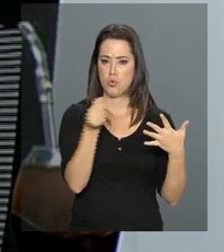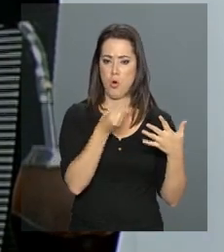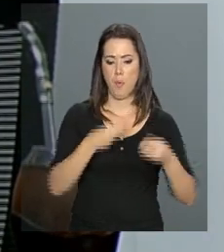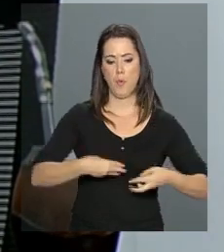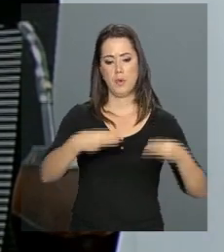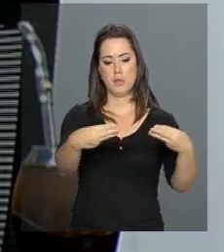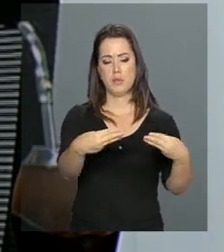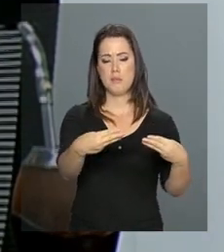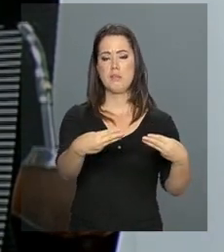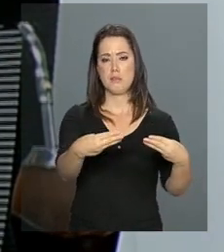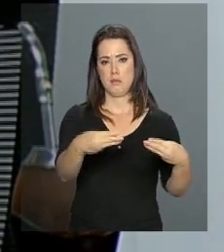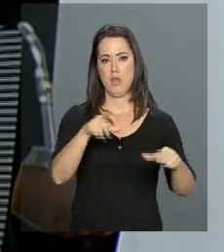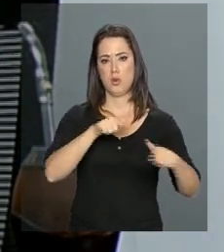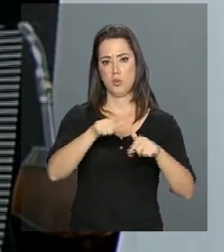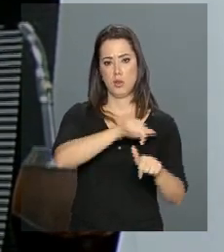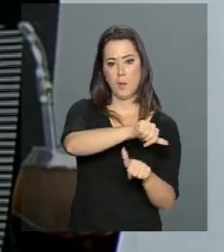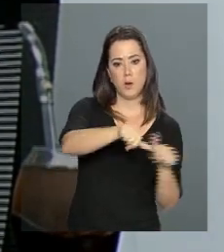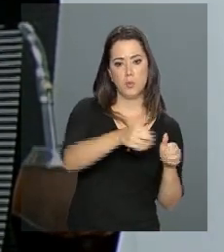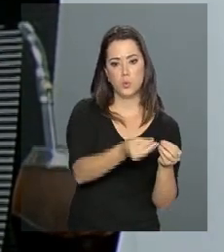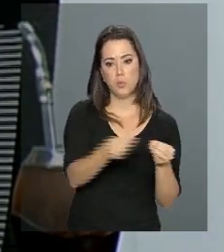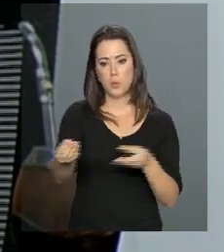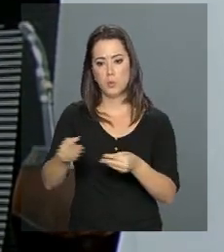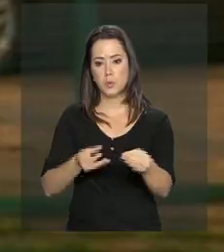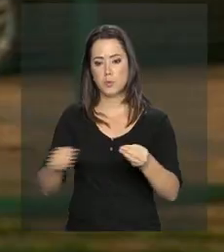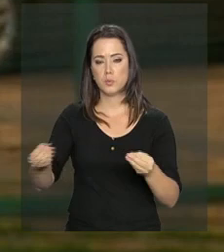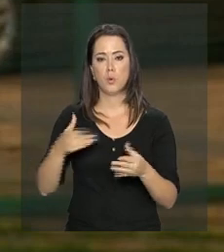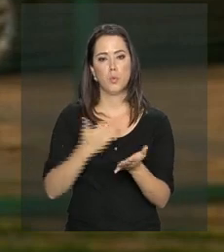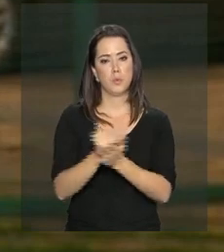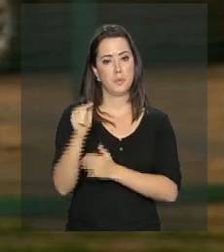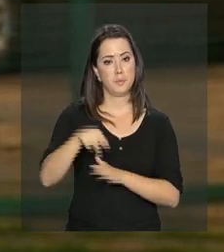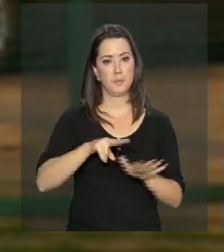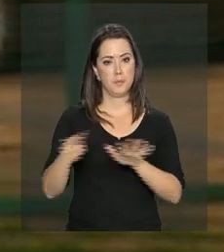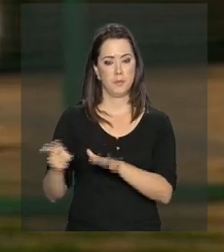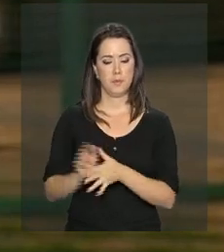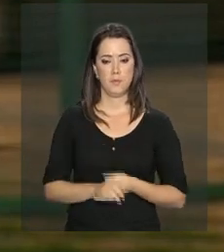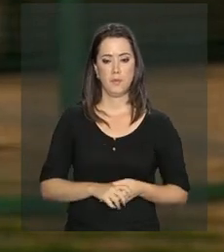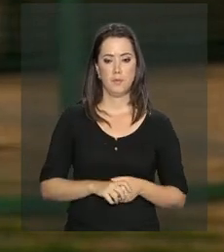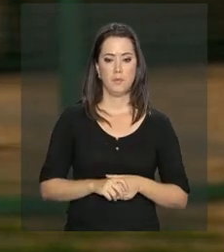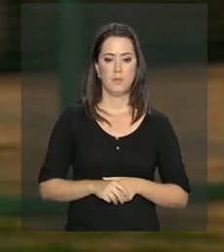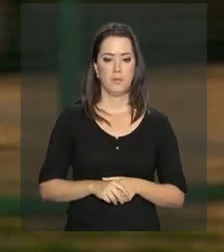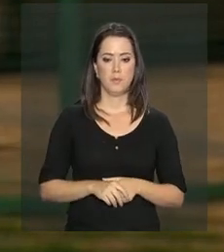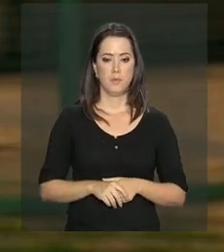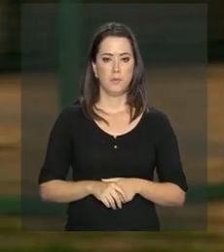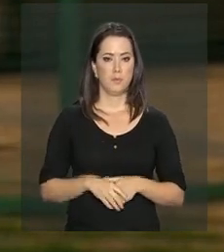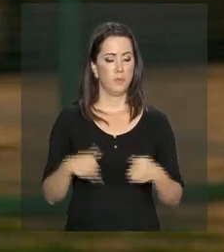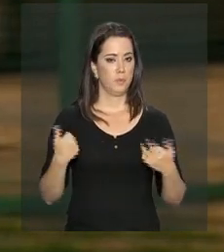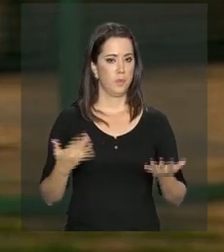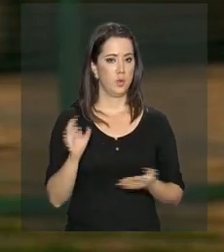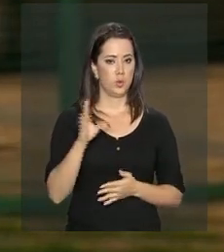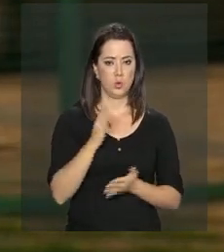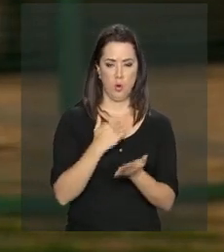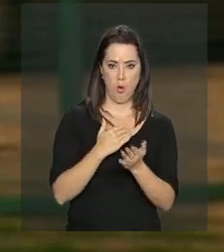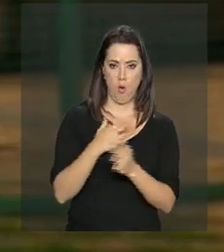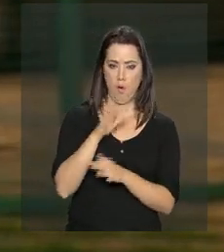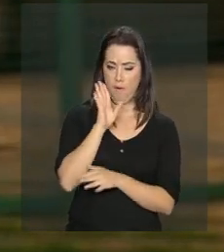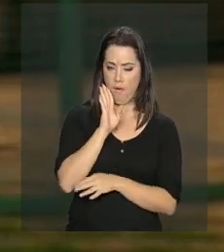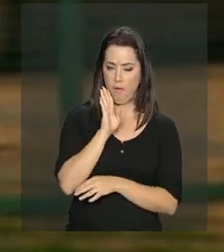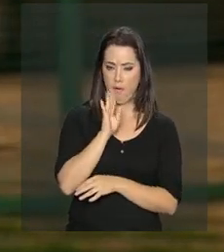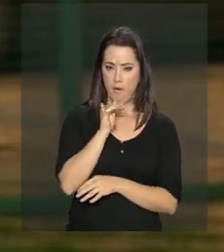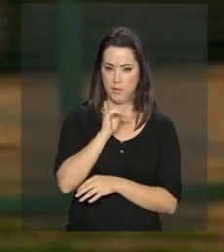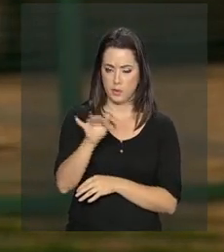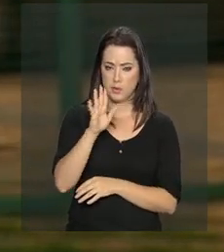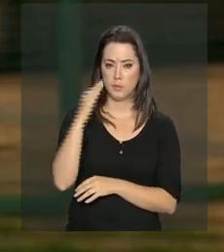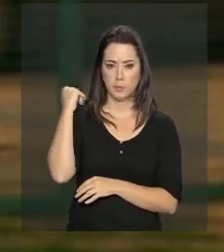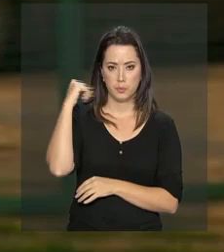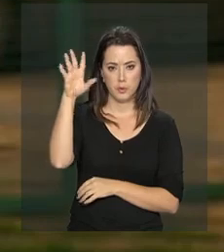especificamente vai o trabalho começa essa semana é bom apenas complementando essa informação